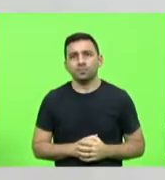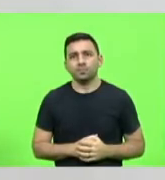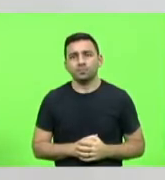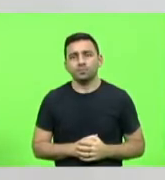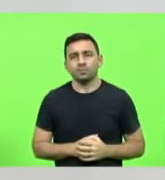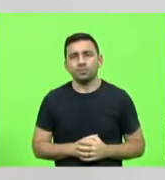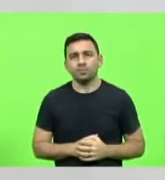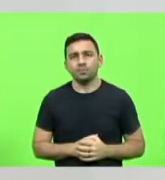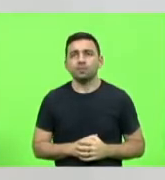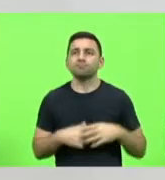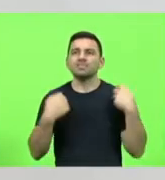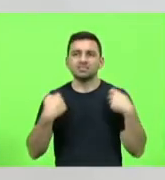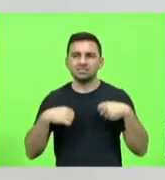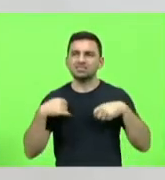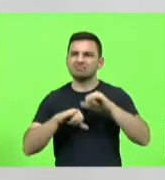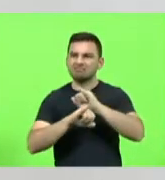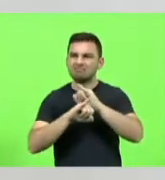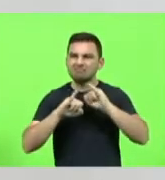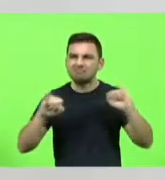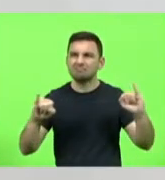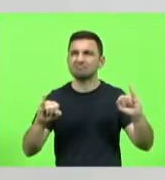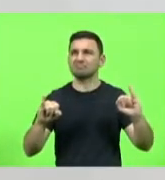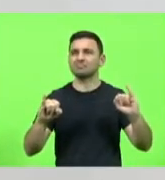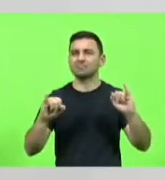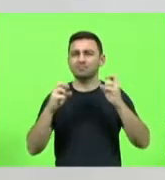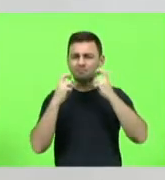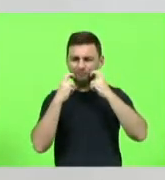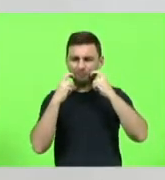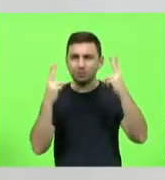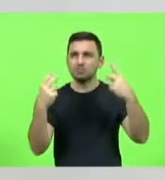Esse fato tem que ser exposto, mesmo que é para passar vergonha.